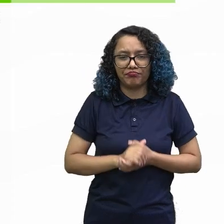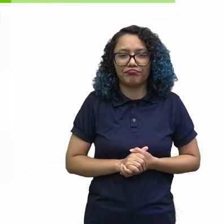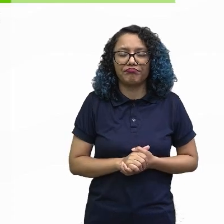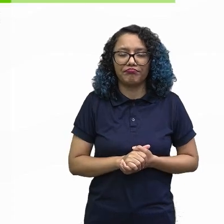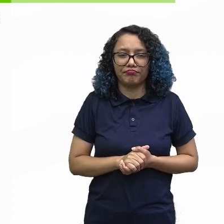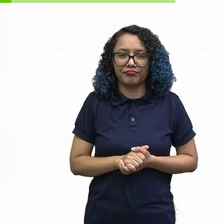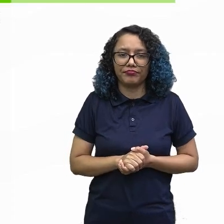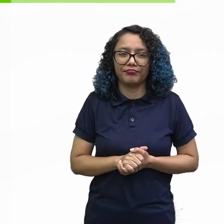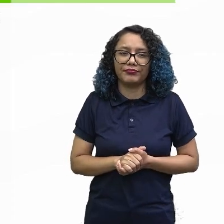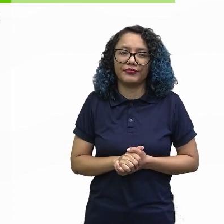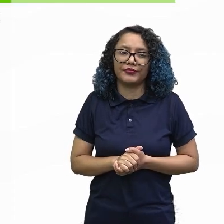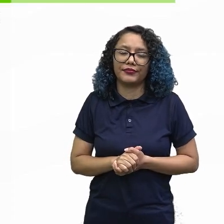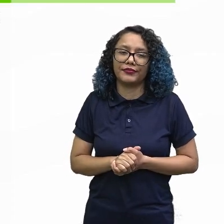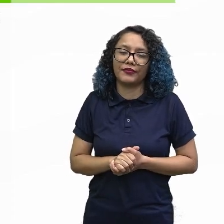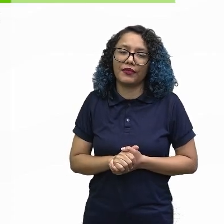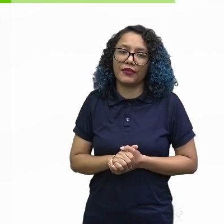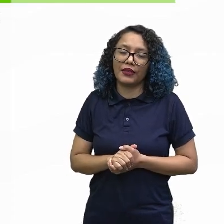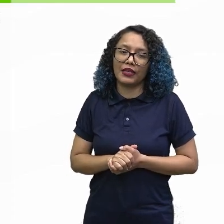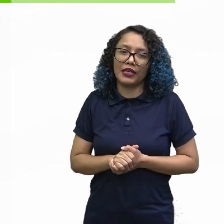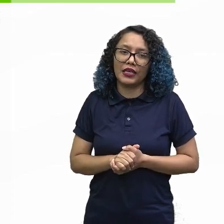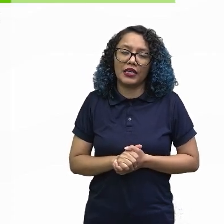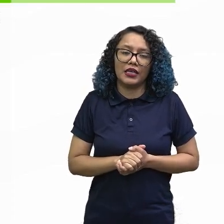Terra